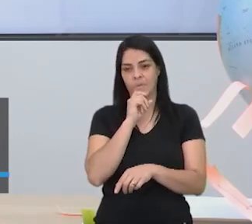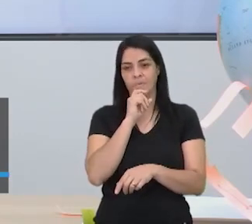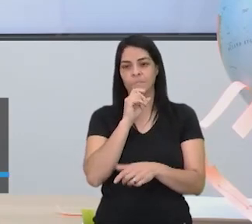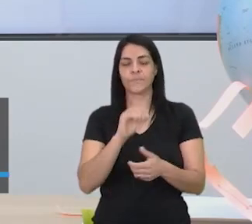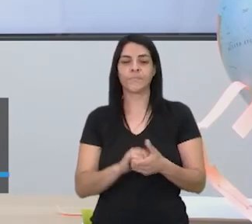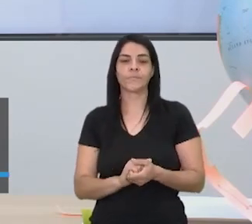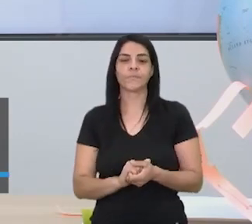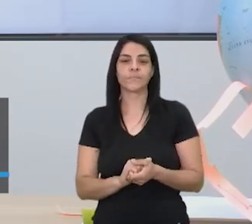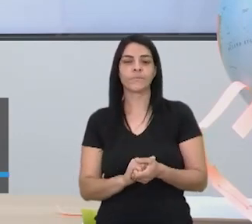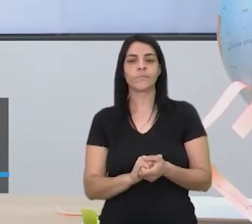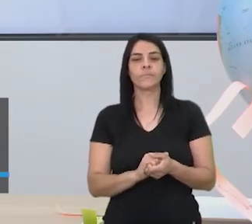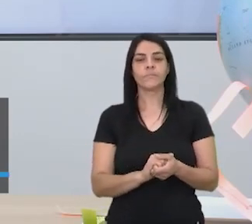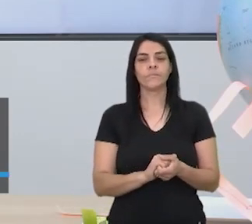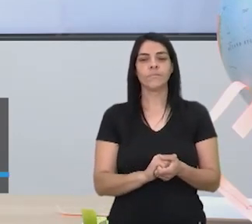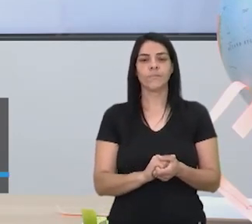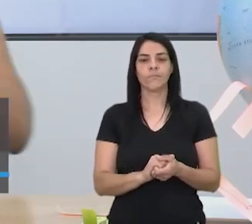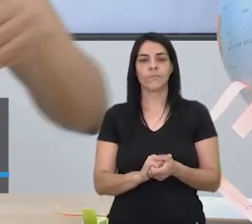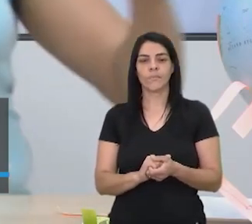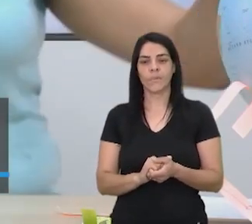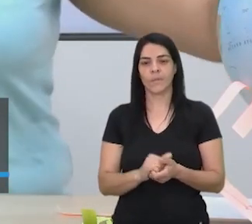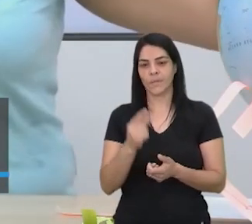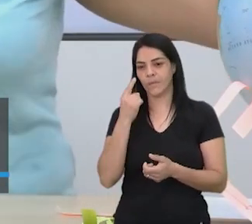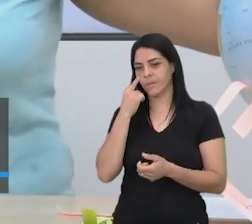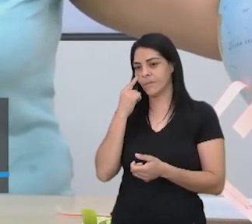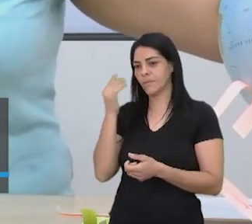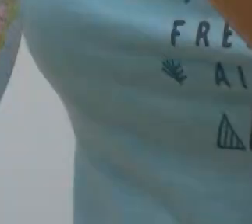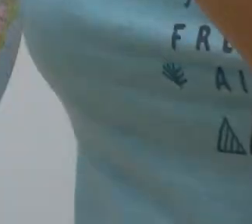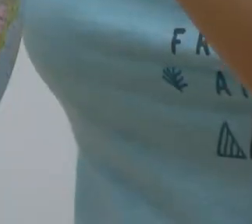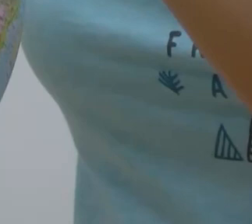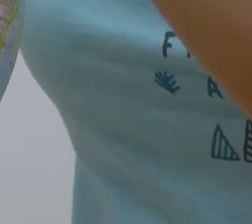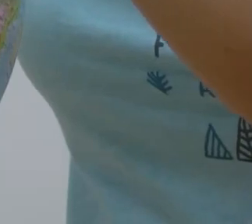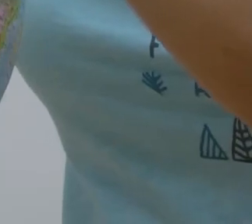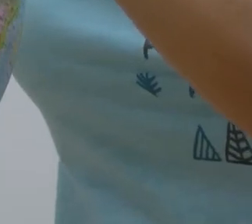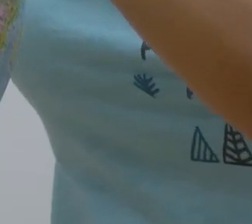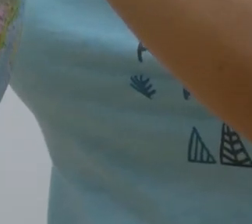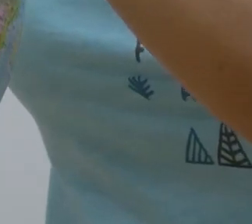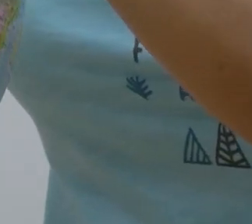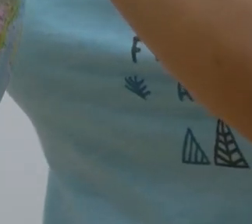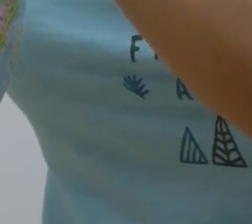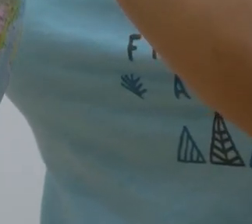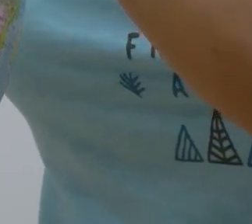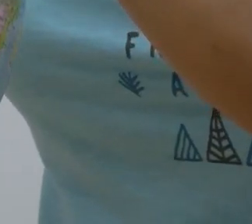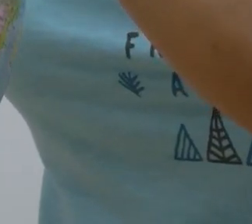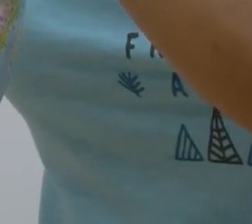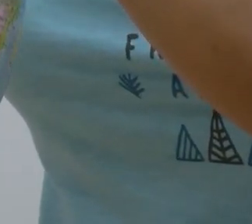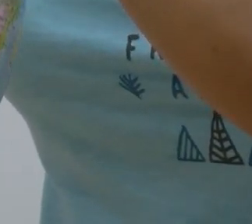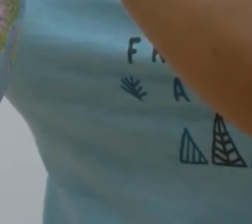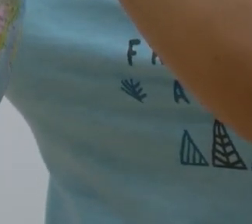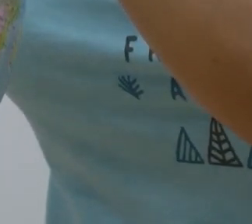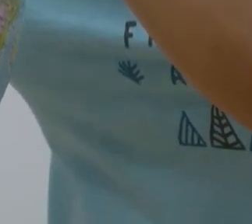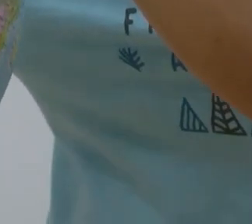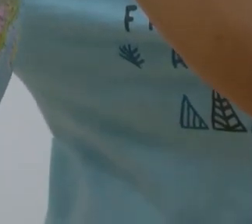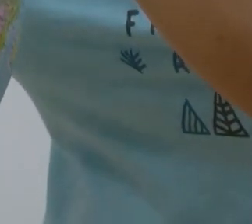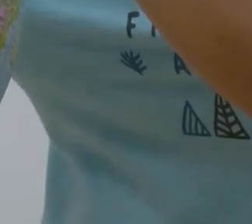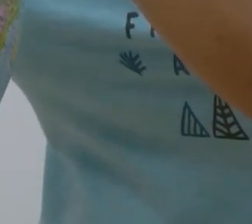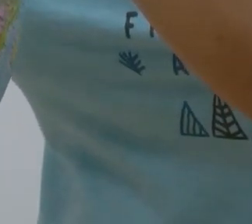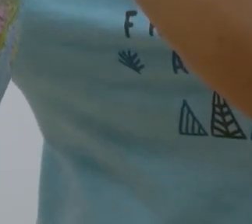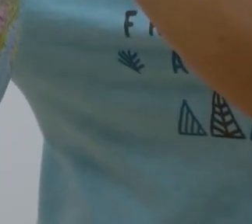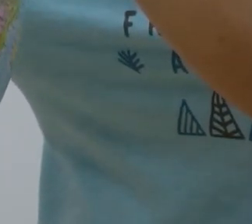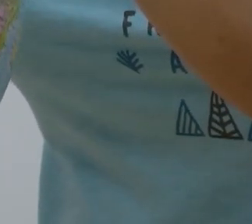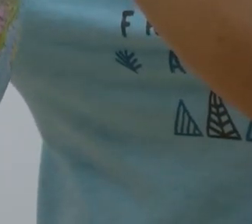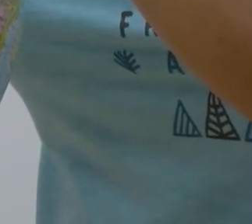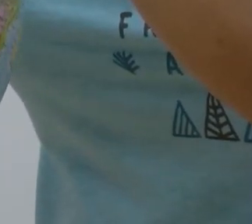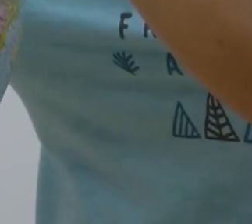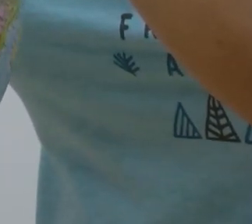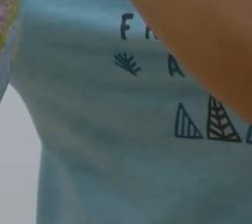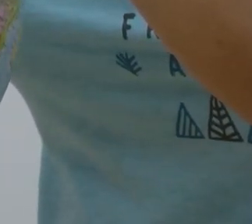tá certo? Bom, eu trouxe até para vocês, mas já caiu a minha, mas serve para os professores verem também. Eu meio que construí aqui